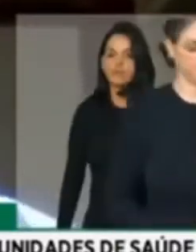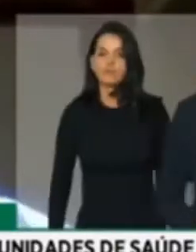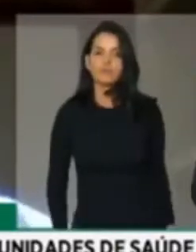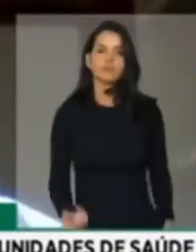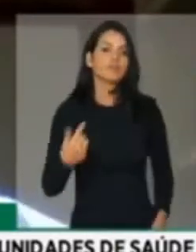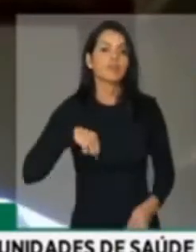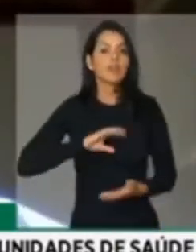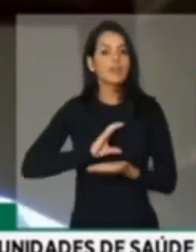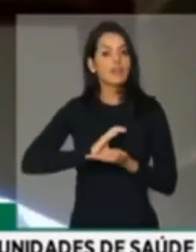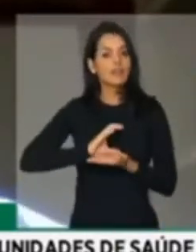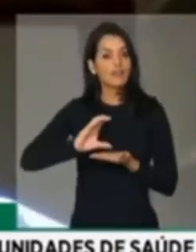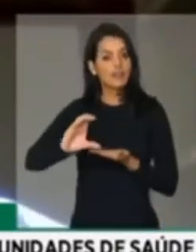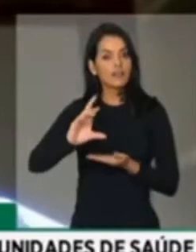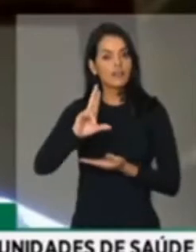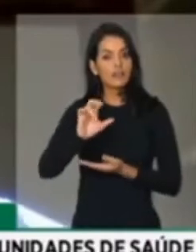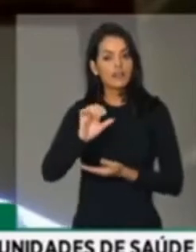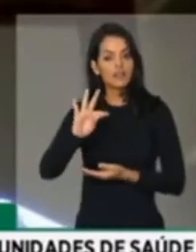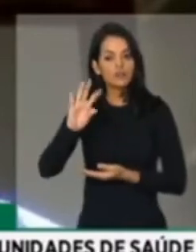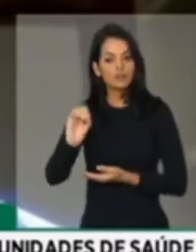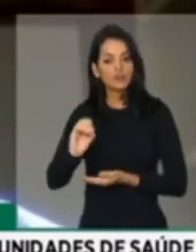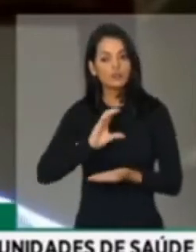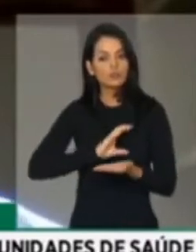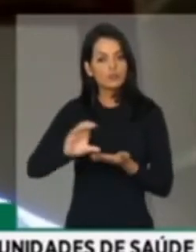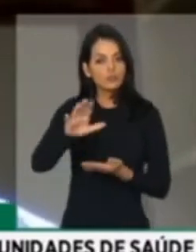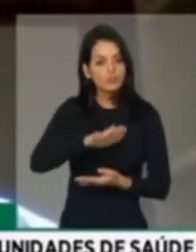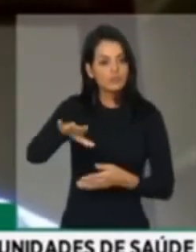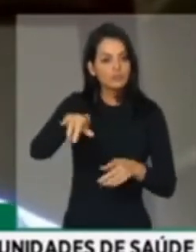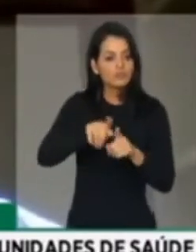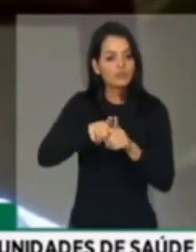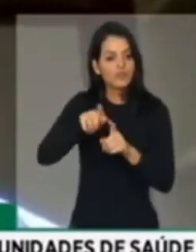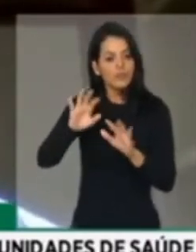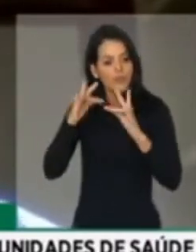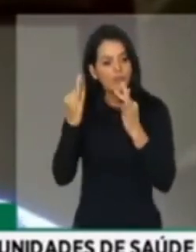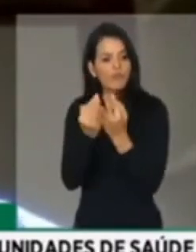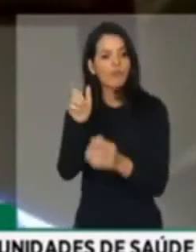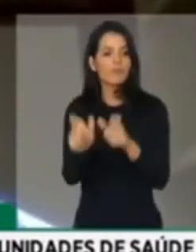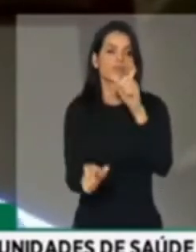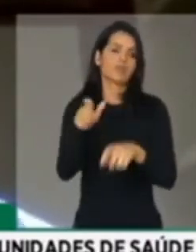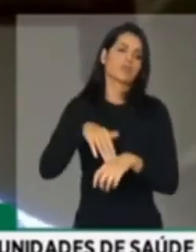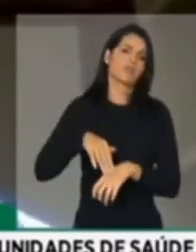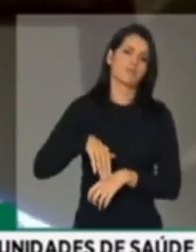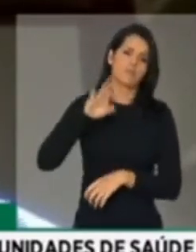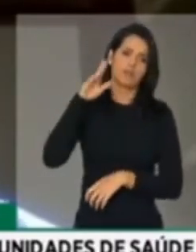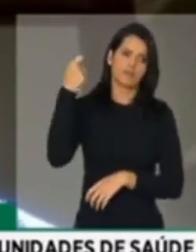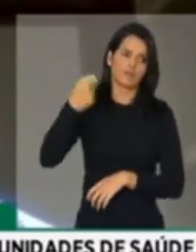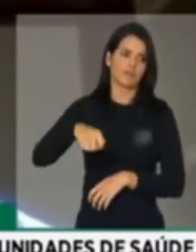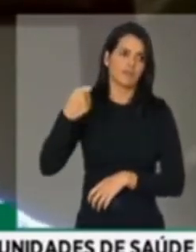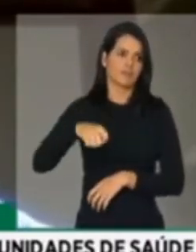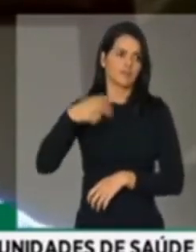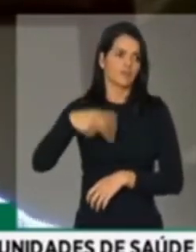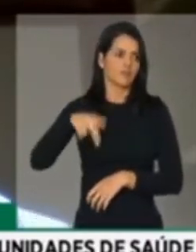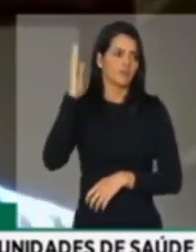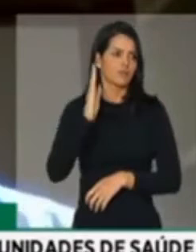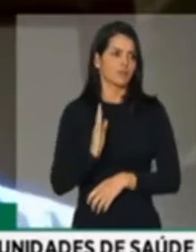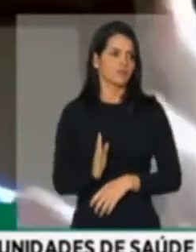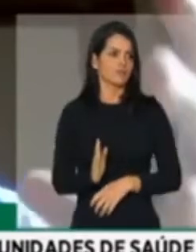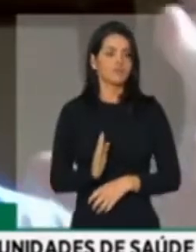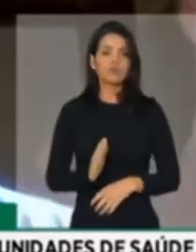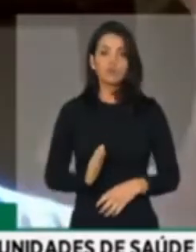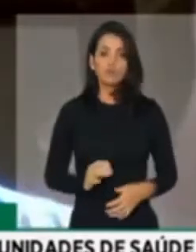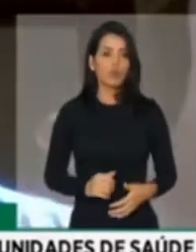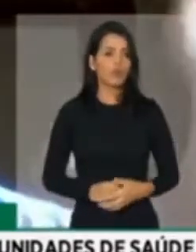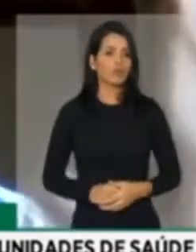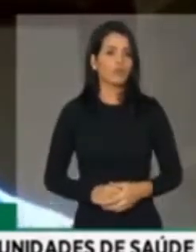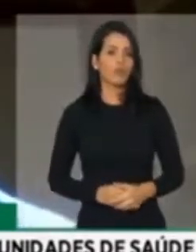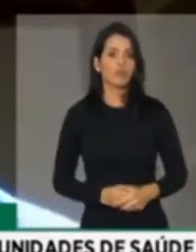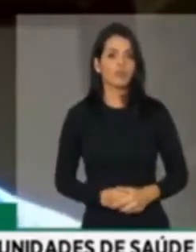esses créditos sejam direcionados também àquelas famílias que mais precisam no nosso Brasil. É uma situação